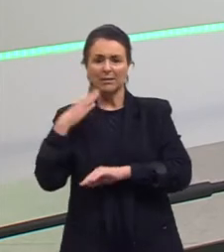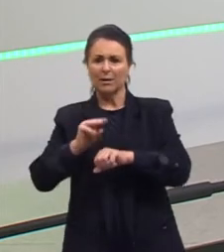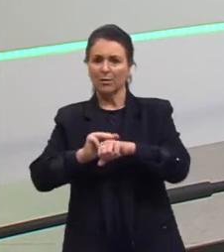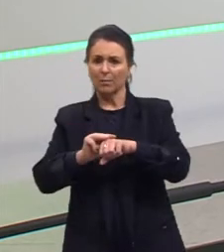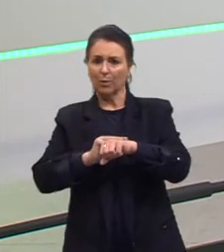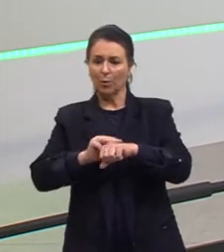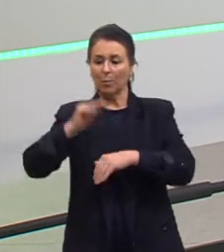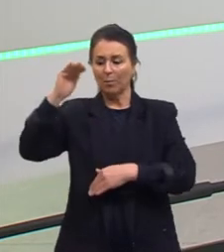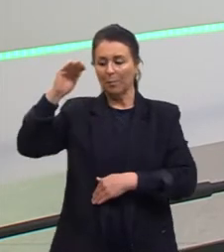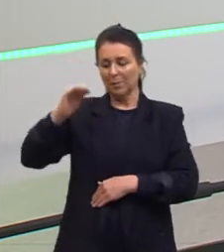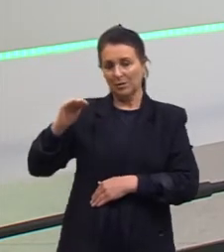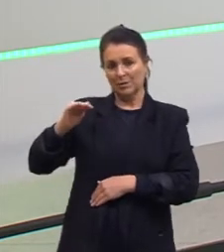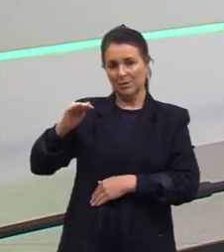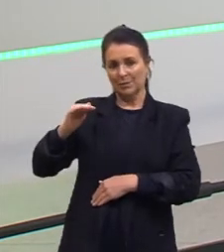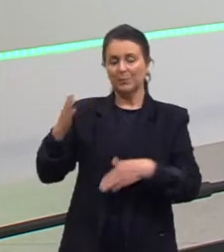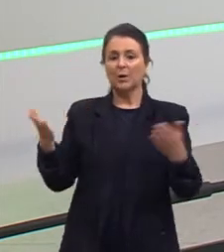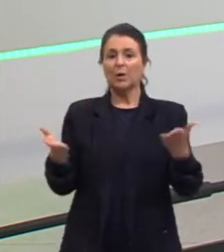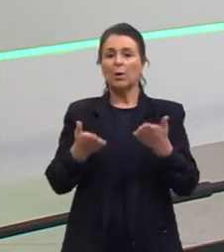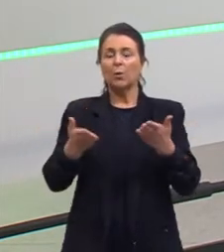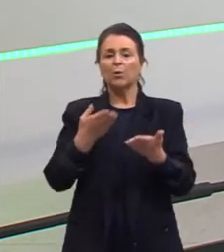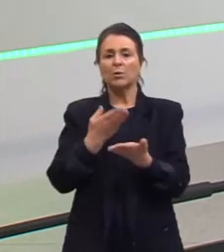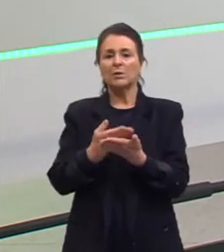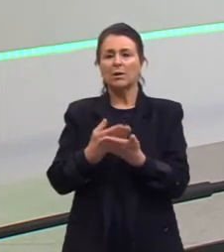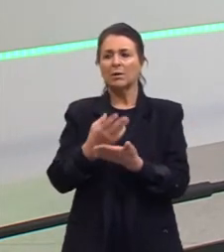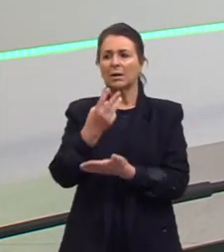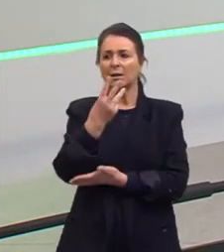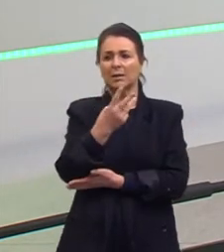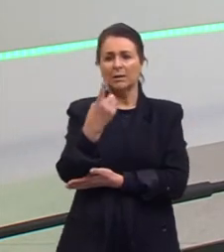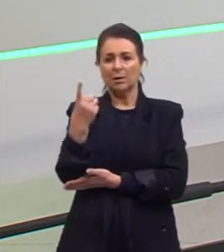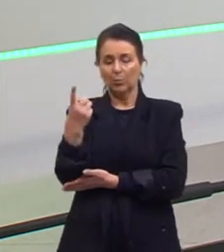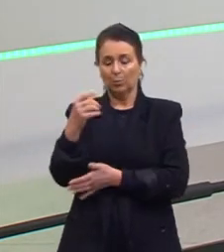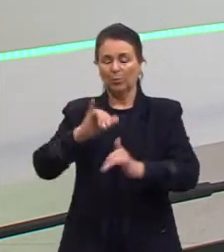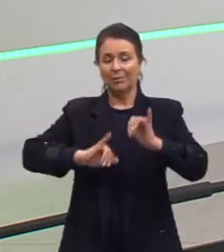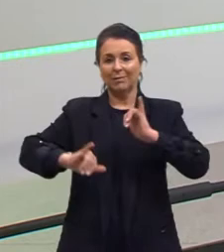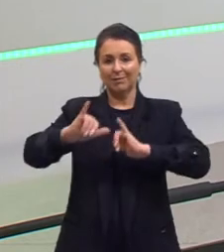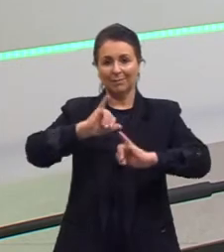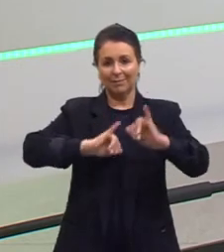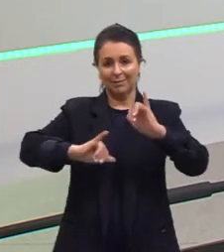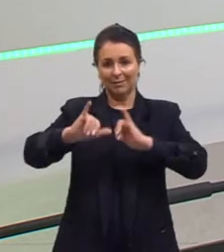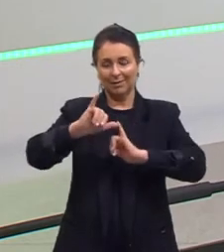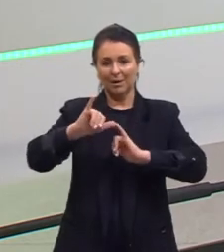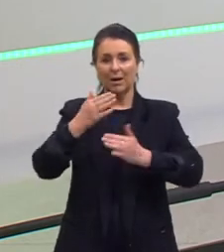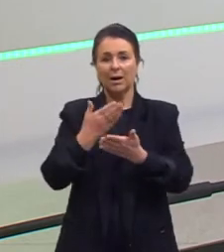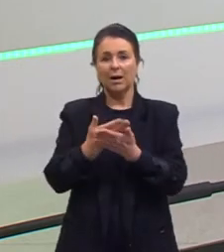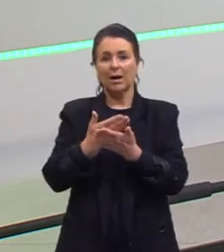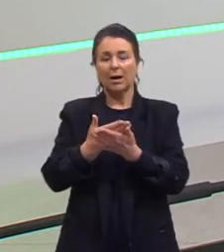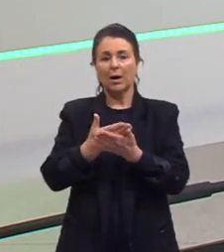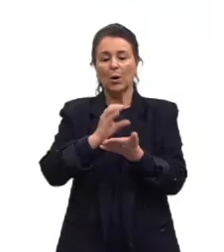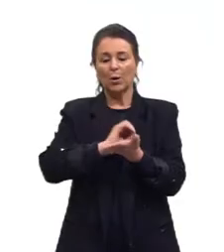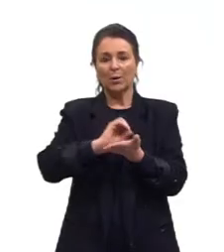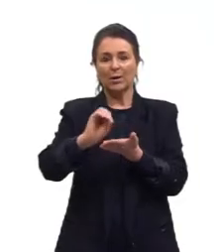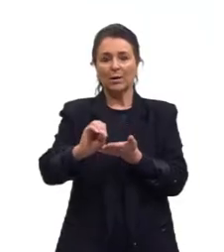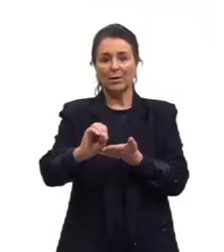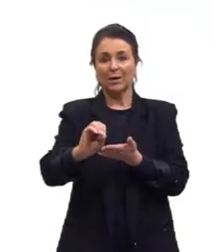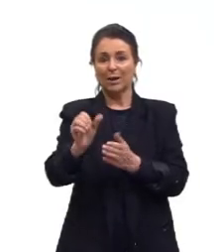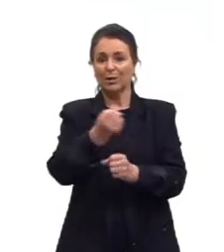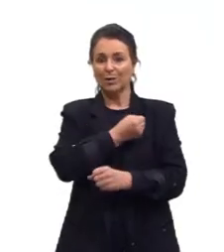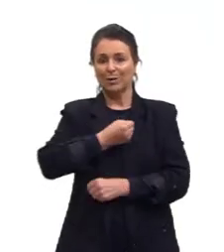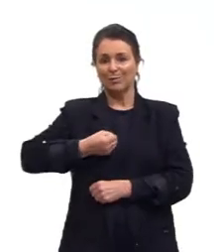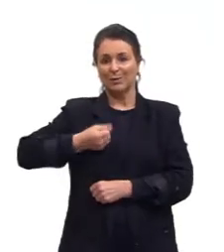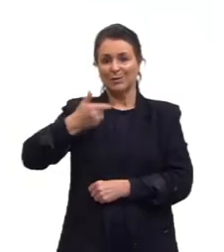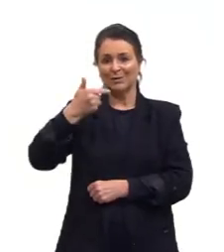estatura baixa hoje nós vamos ver aula 31 de química a aula de química orgânica 7